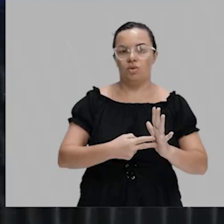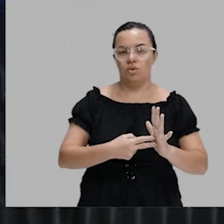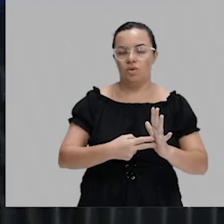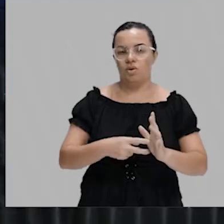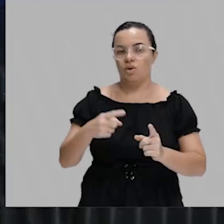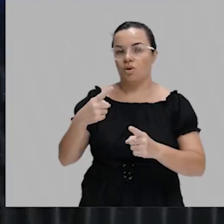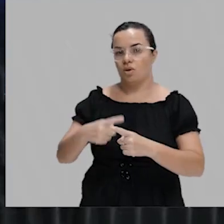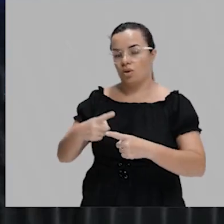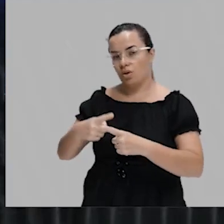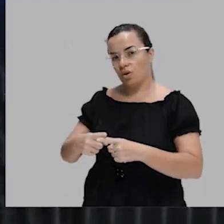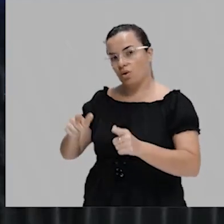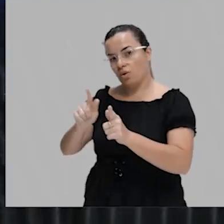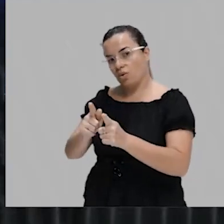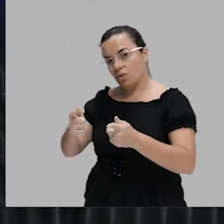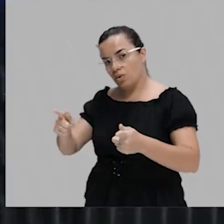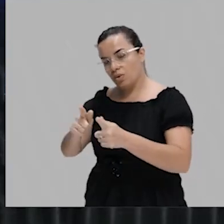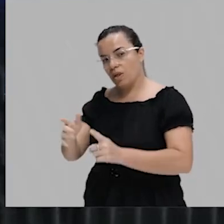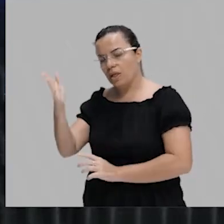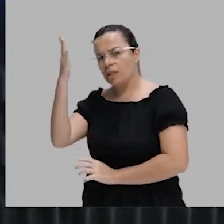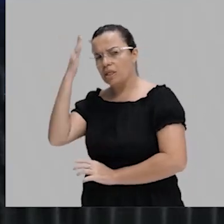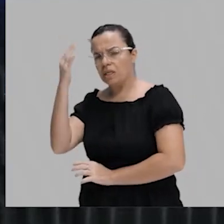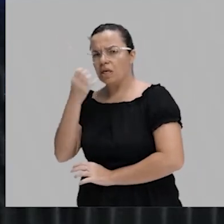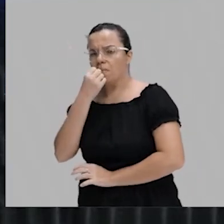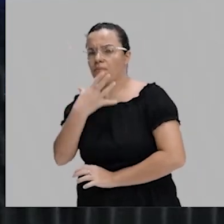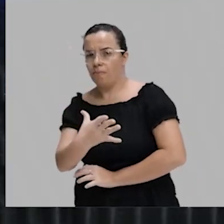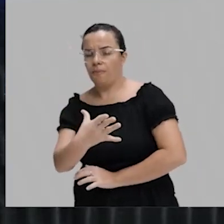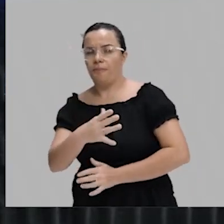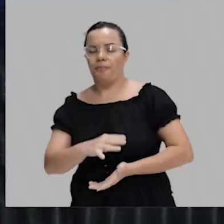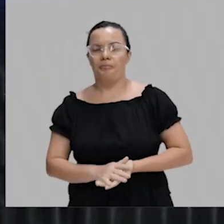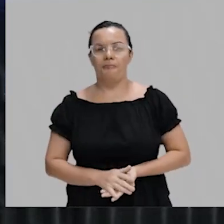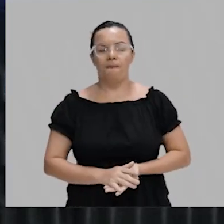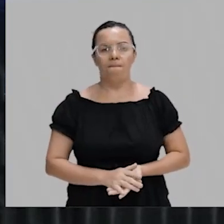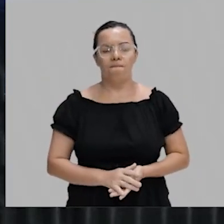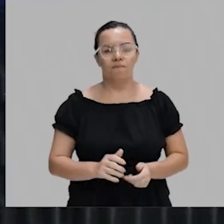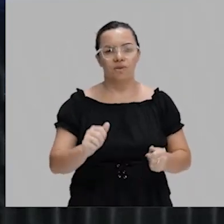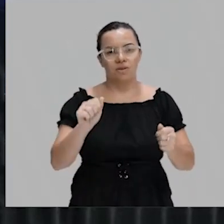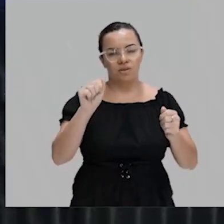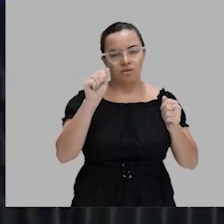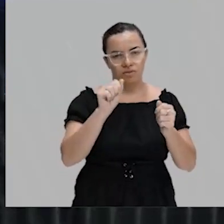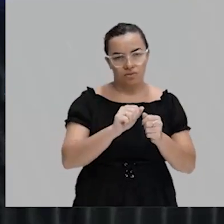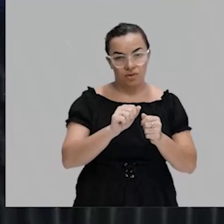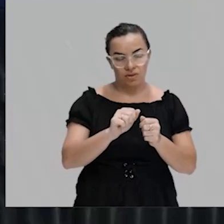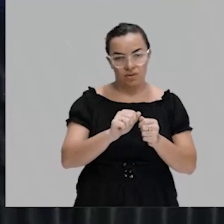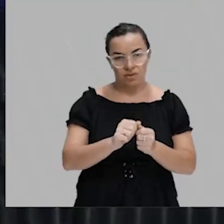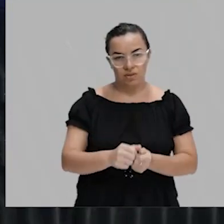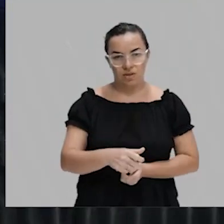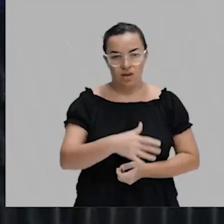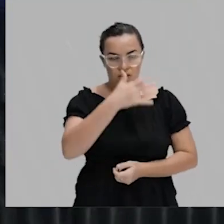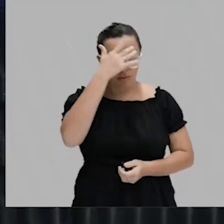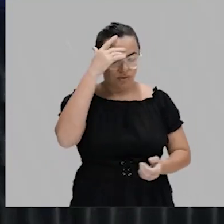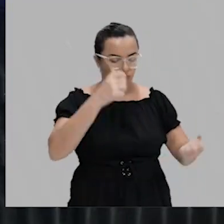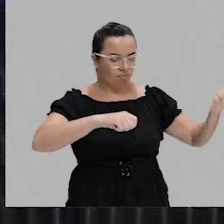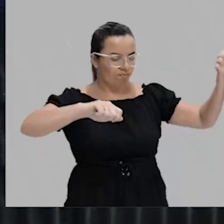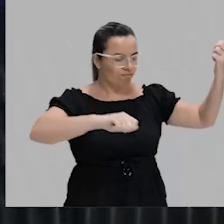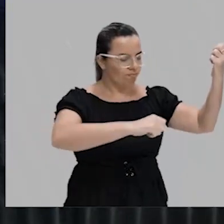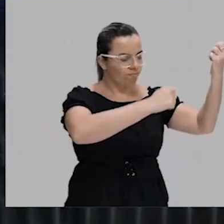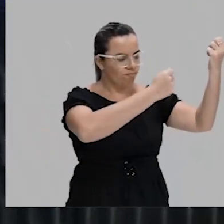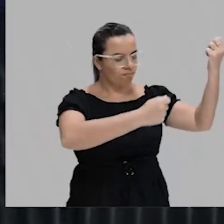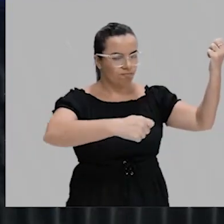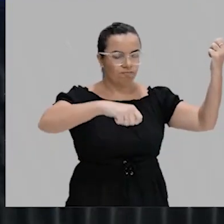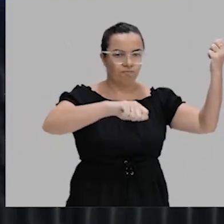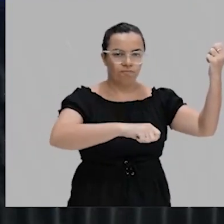entendem bem. Quando ele faz isso, quem toca violino vai tocar no seu tempo adequado, né? Quando eu falo tempo, é